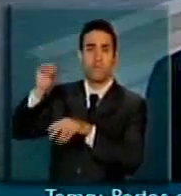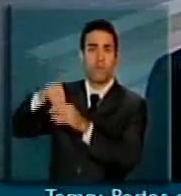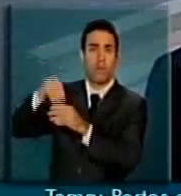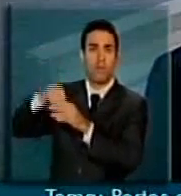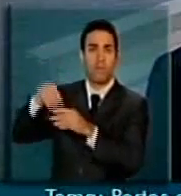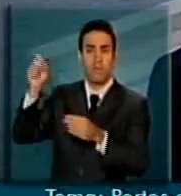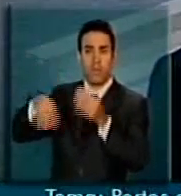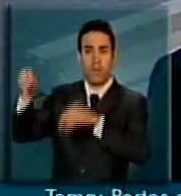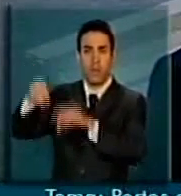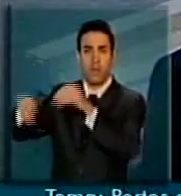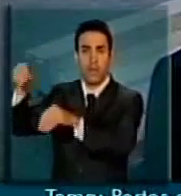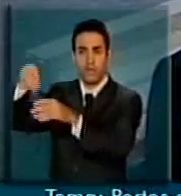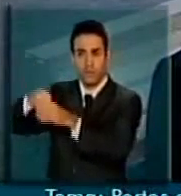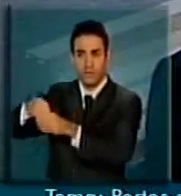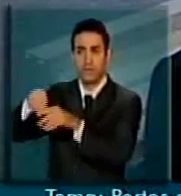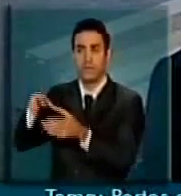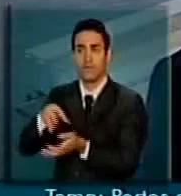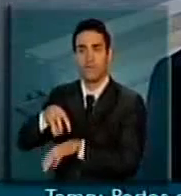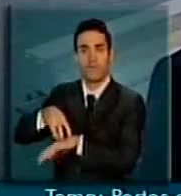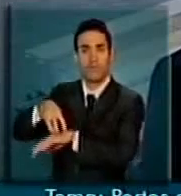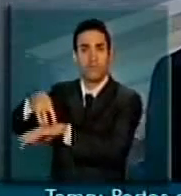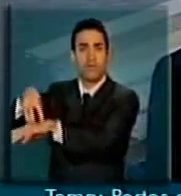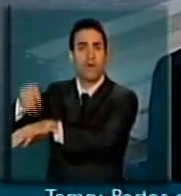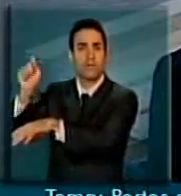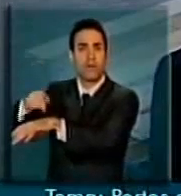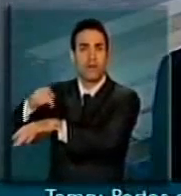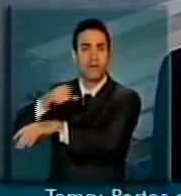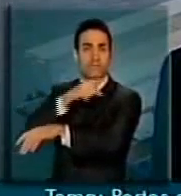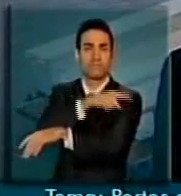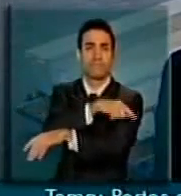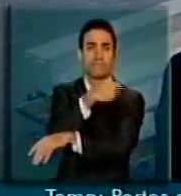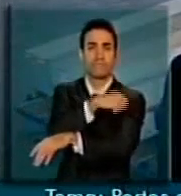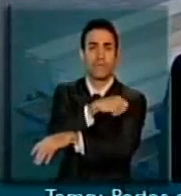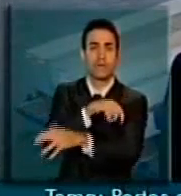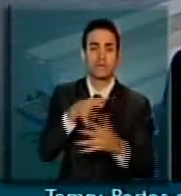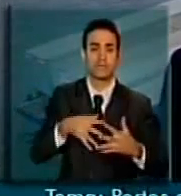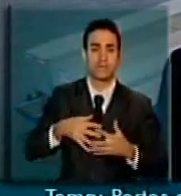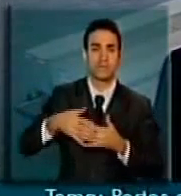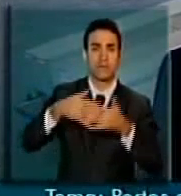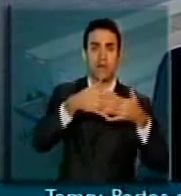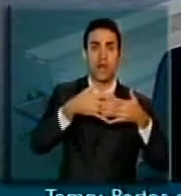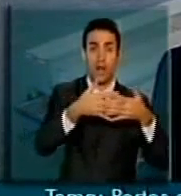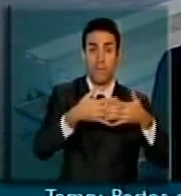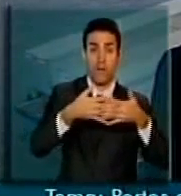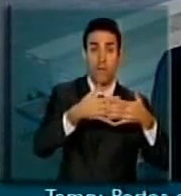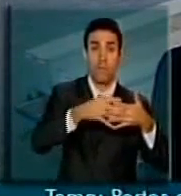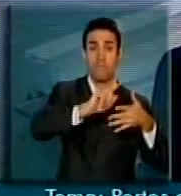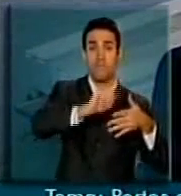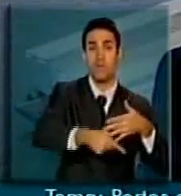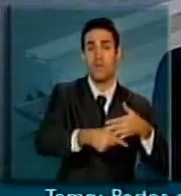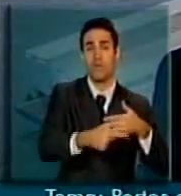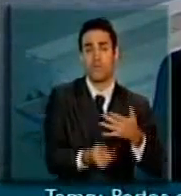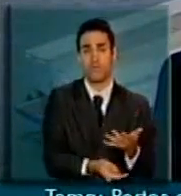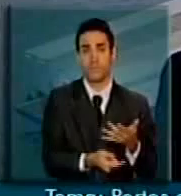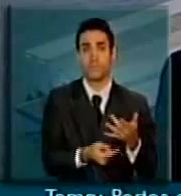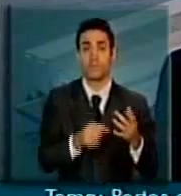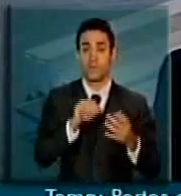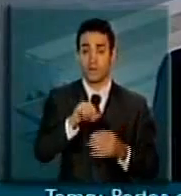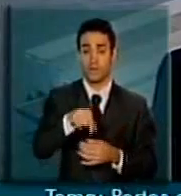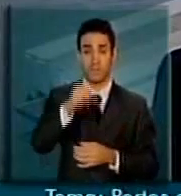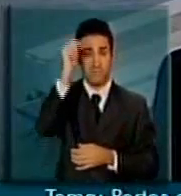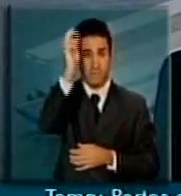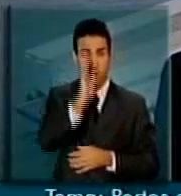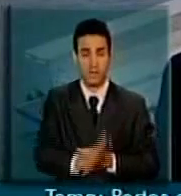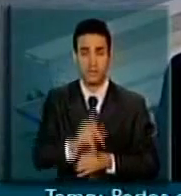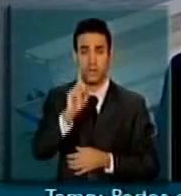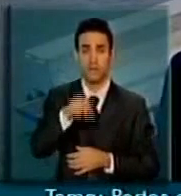realidade. Nossa demanda por transporte é do tamanho da nossa nação. Se a dimensão do nosso país é continental,